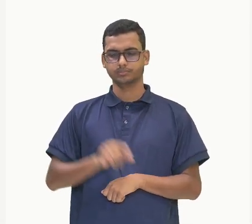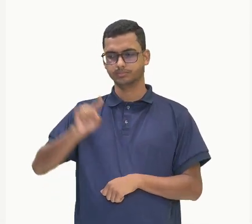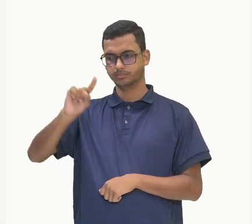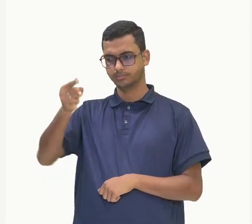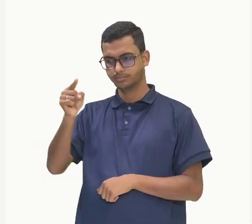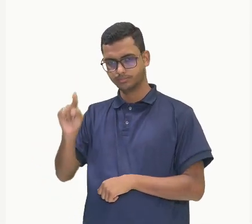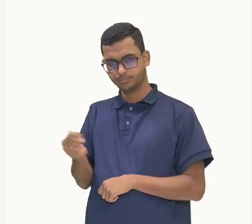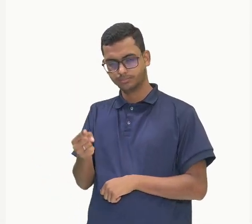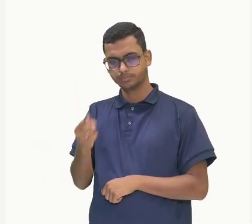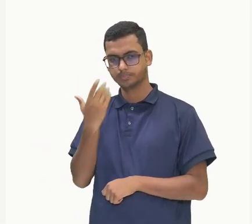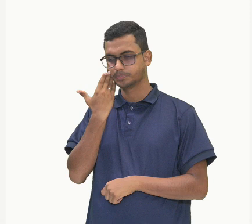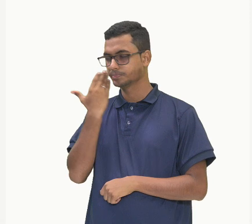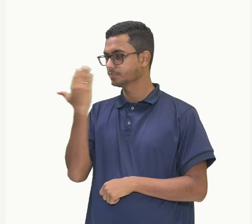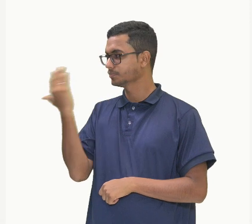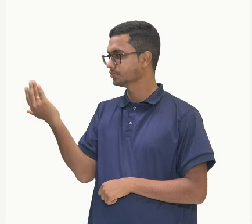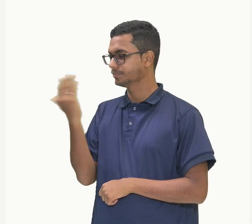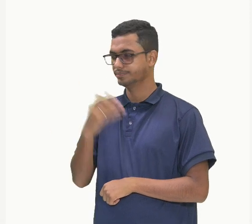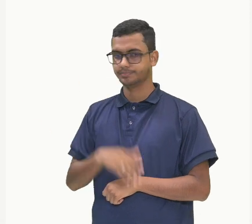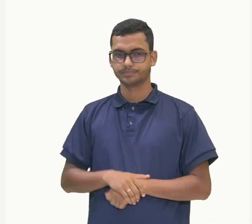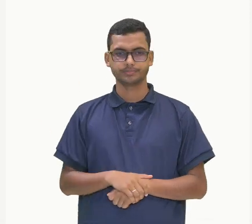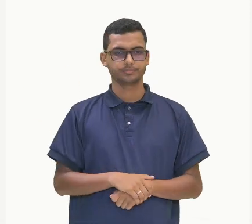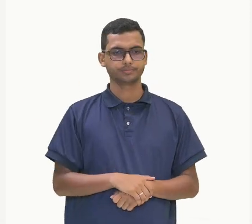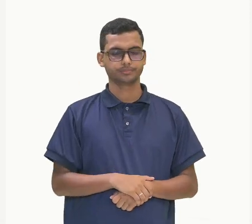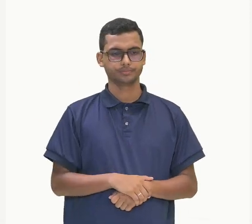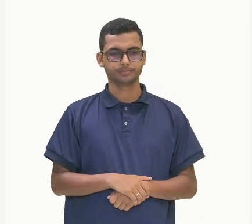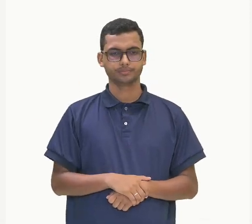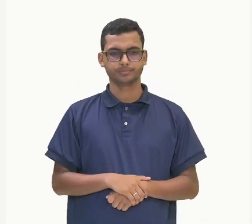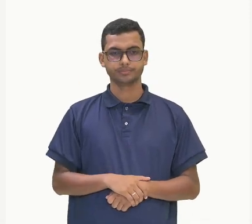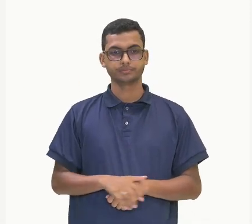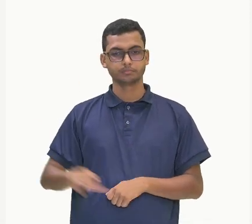da vírgula, e aí é